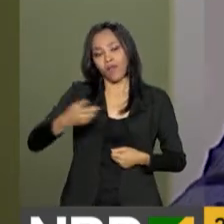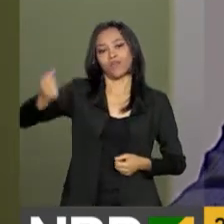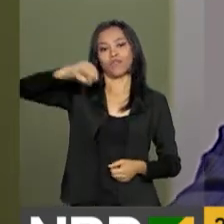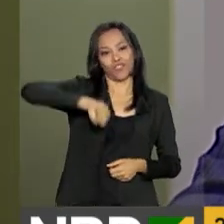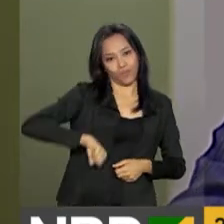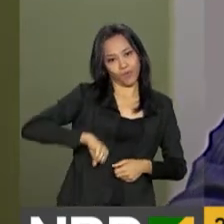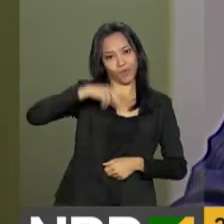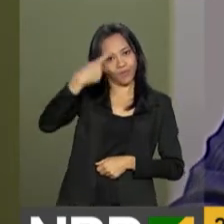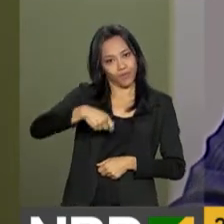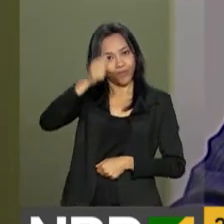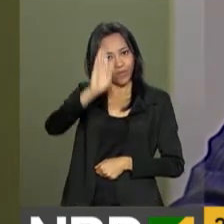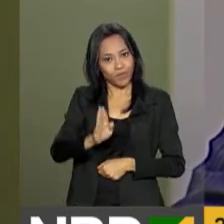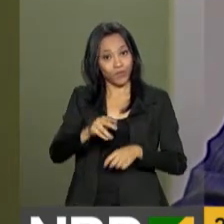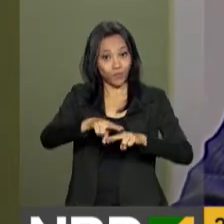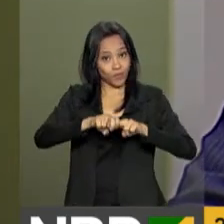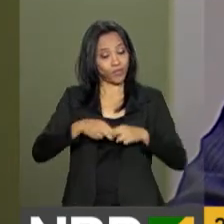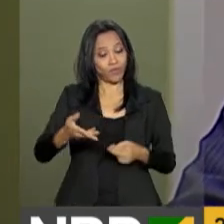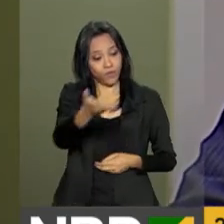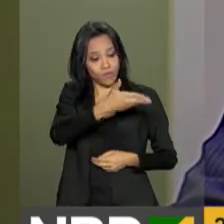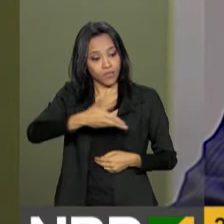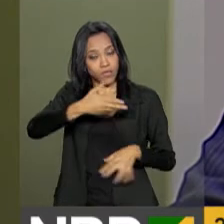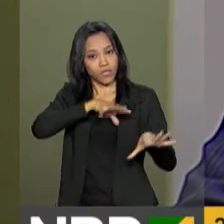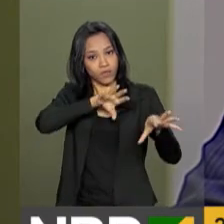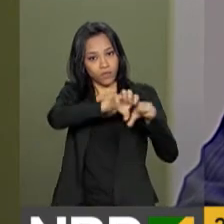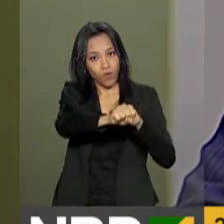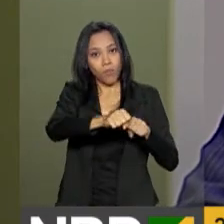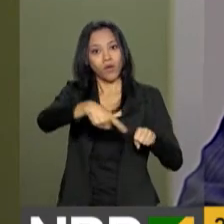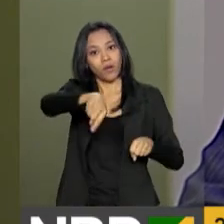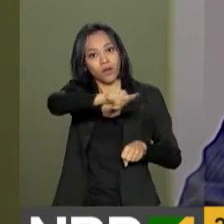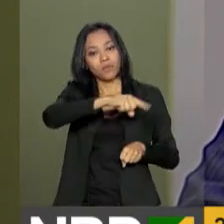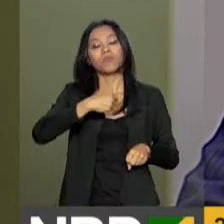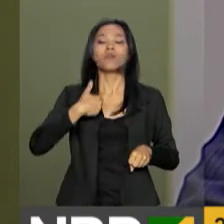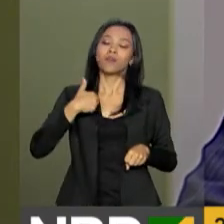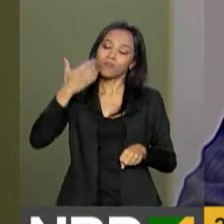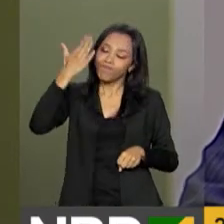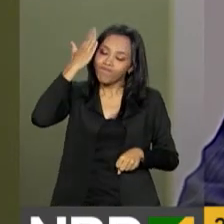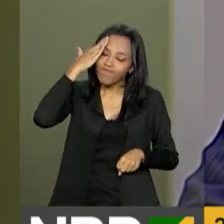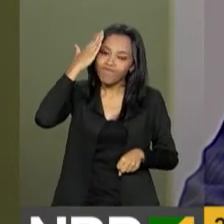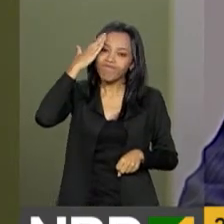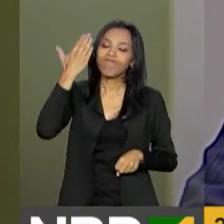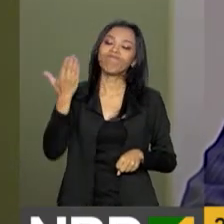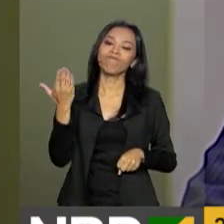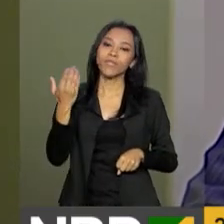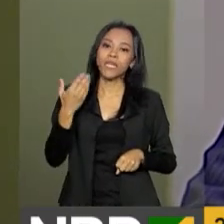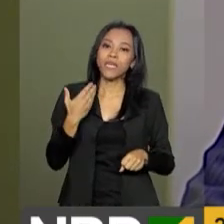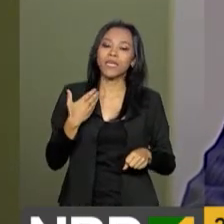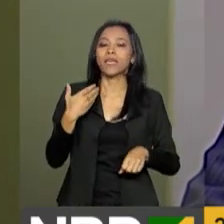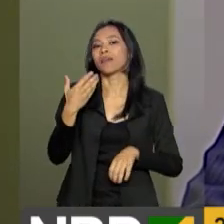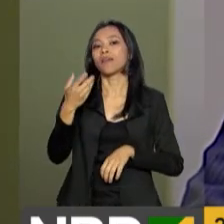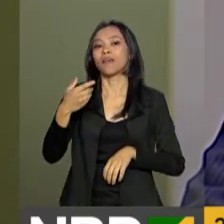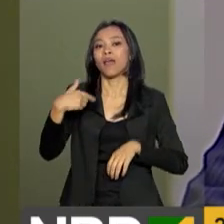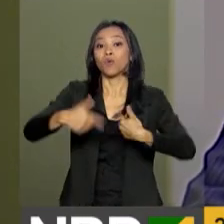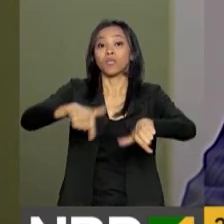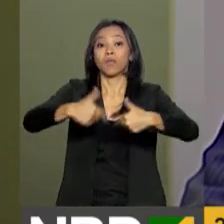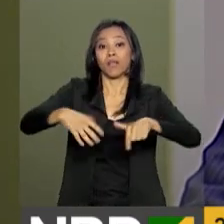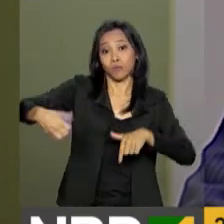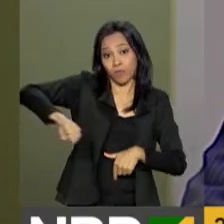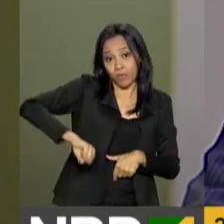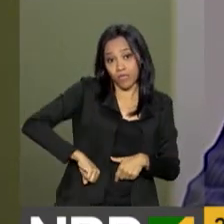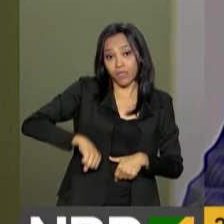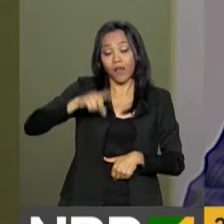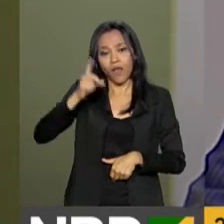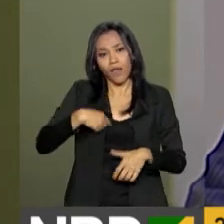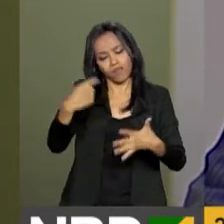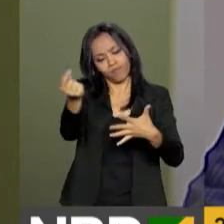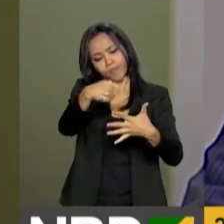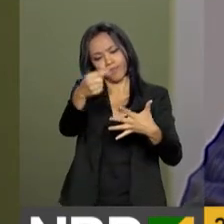senhores formandos e eu reconheço que a diplomacia constitui uma actividade repleta é